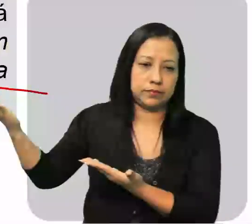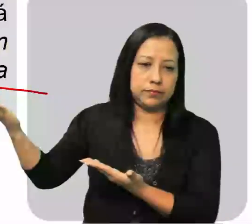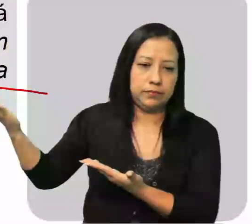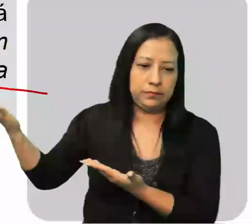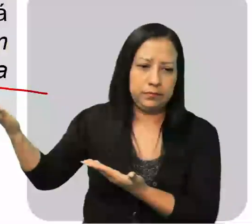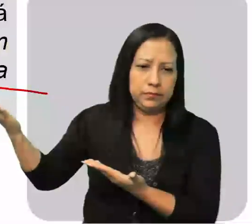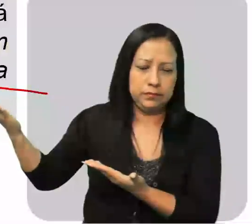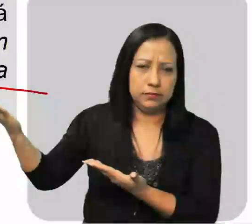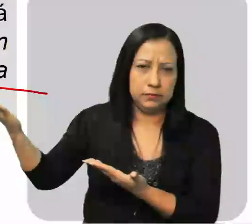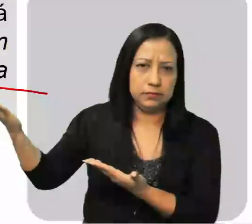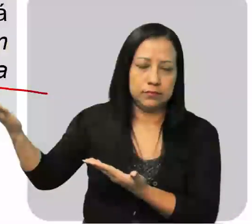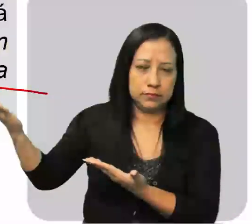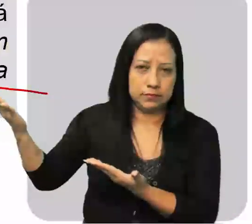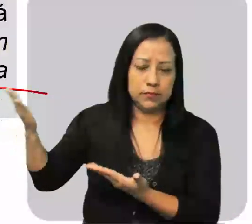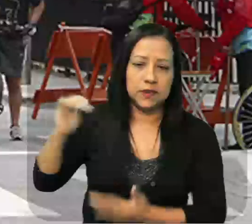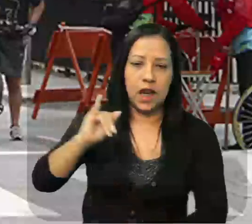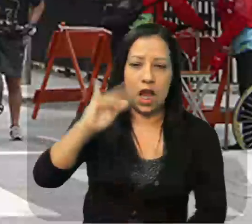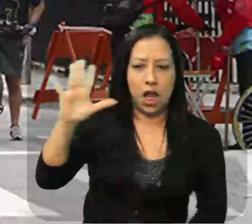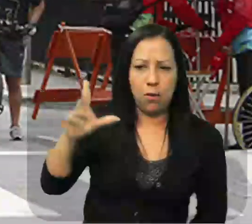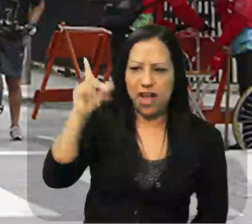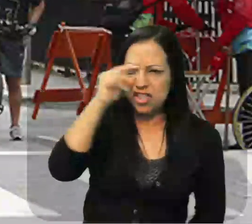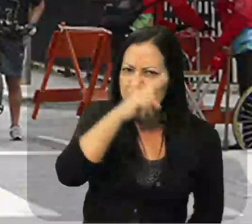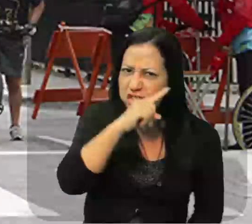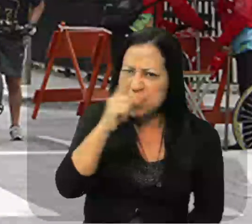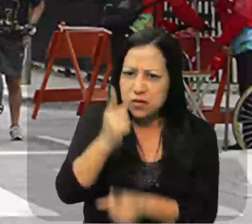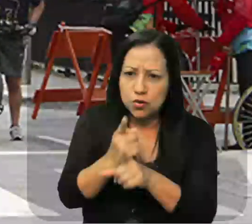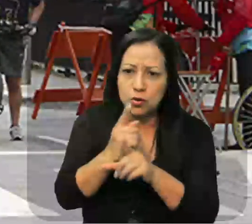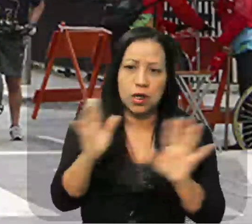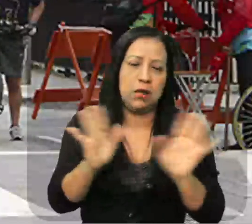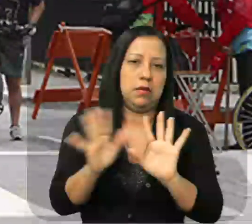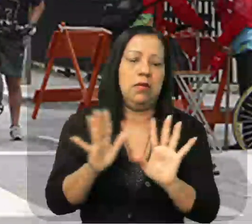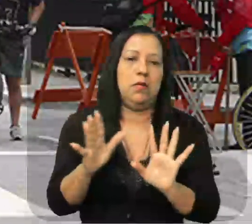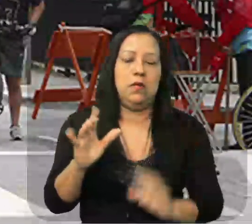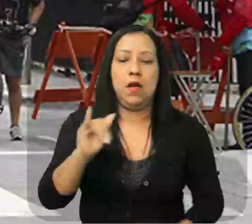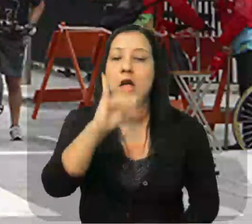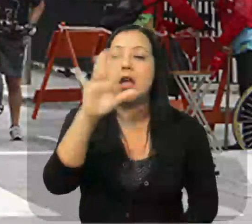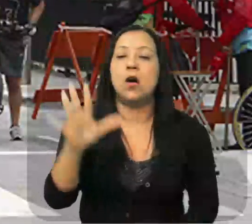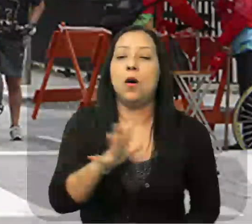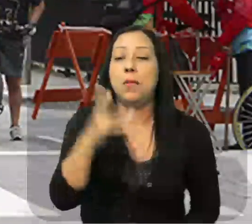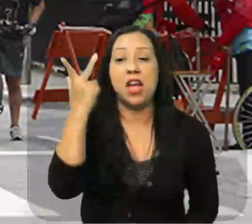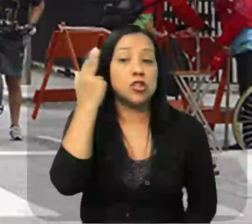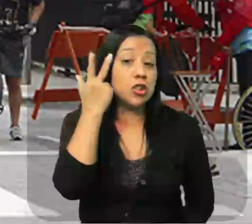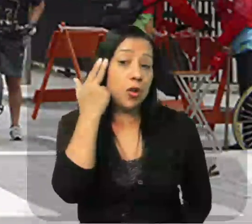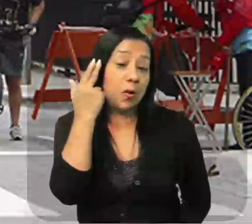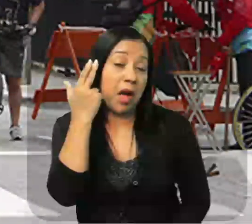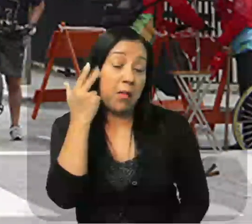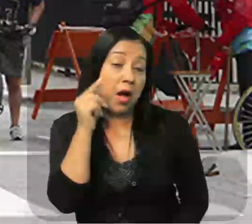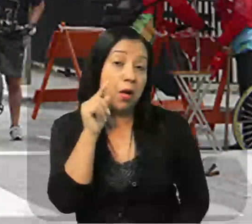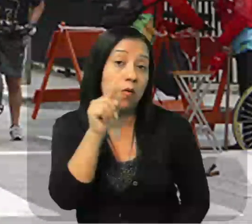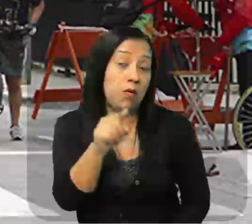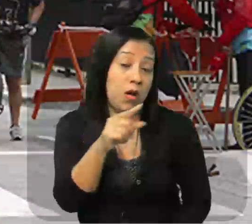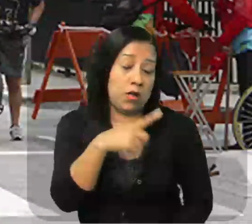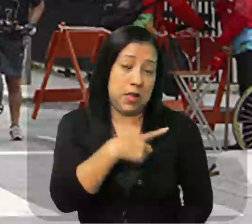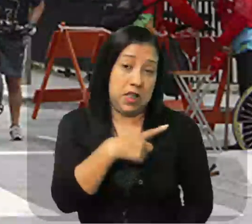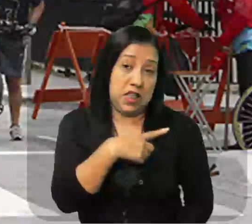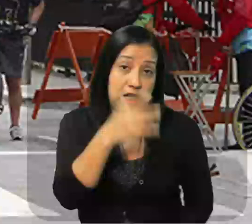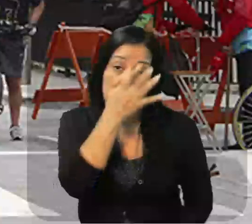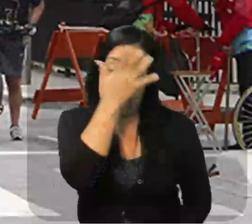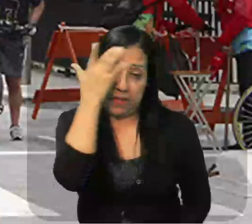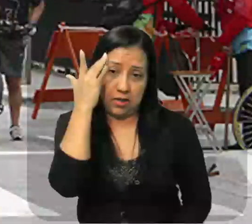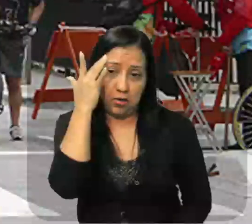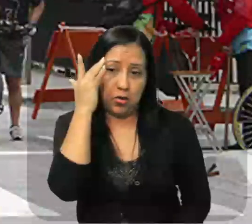aí, ó, essa imagem mostra, isso não é uma imagem difícil, não. Isso é uma imagem já